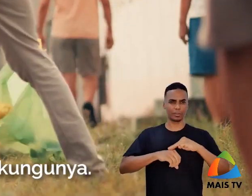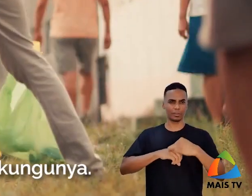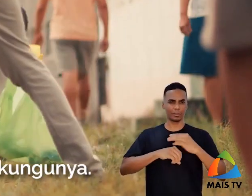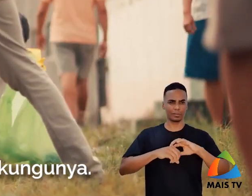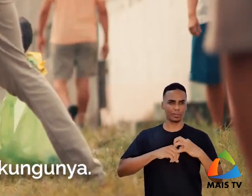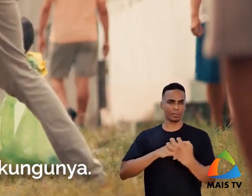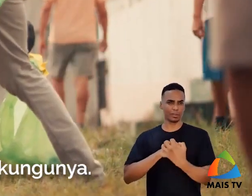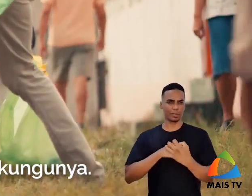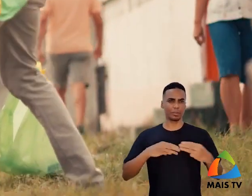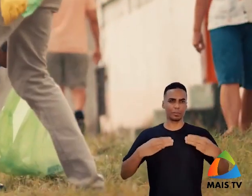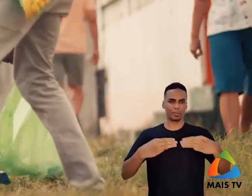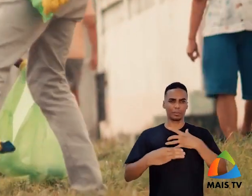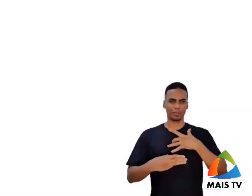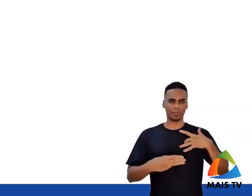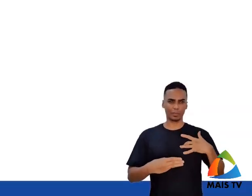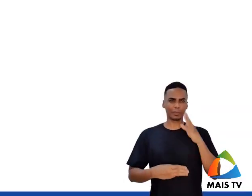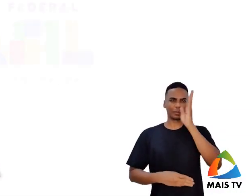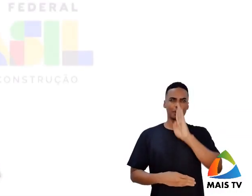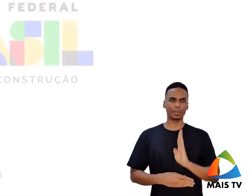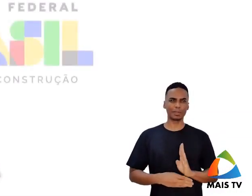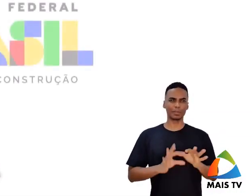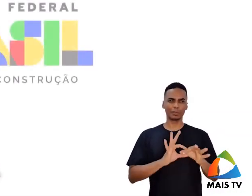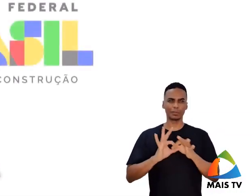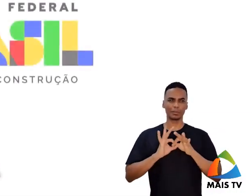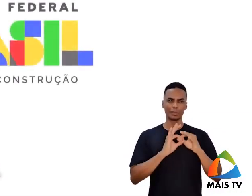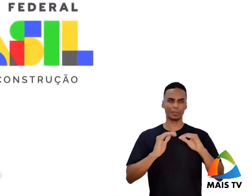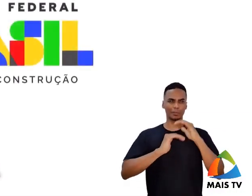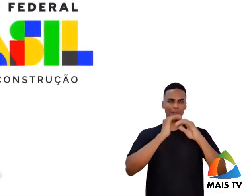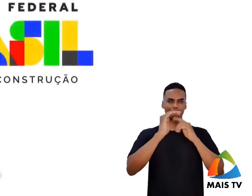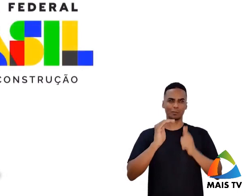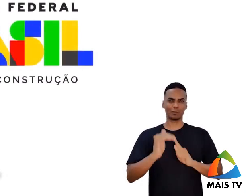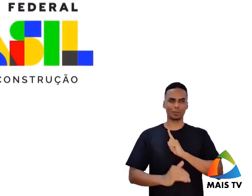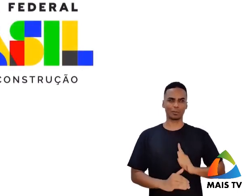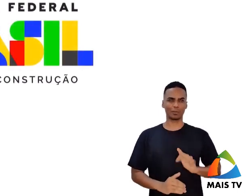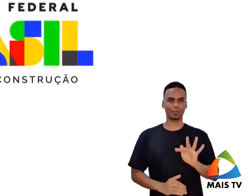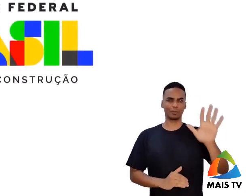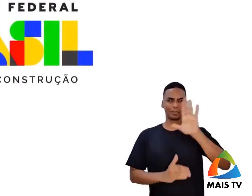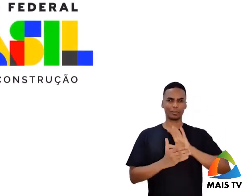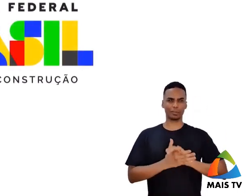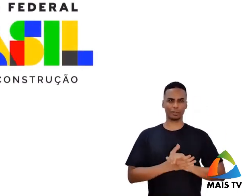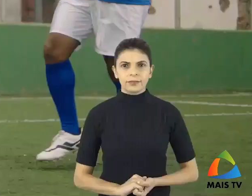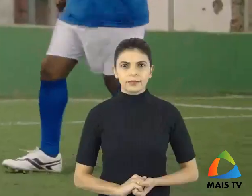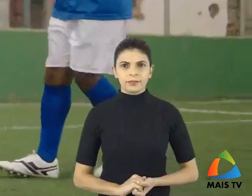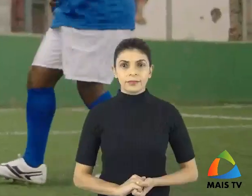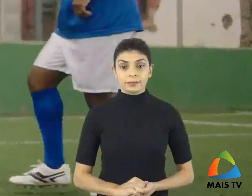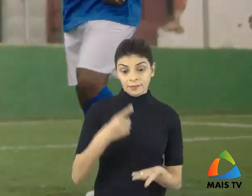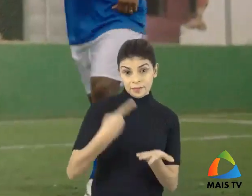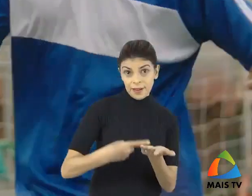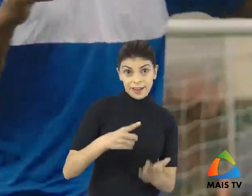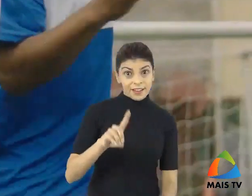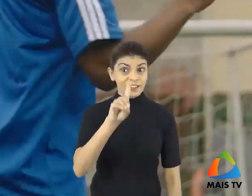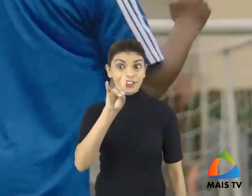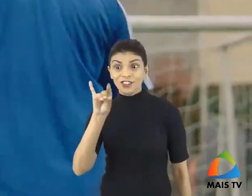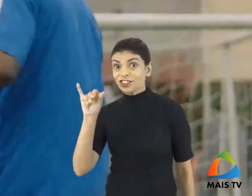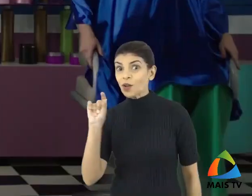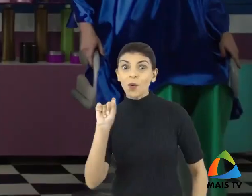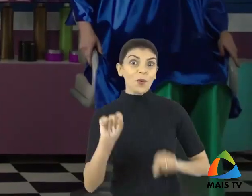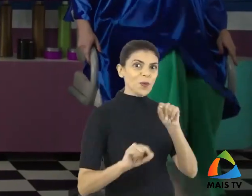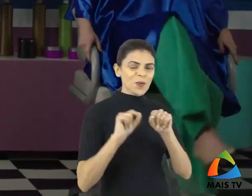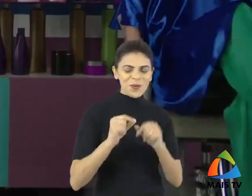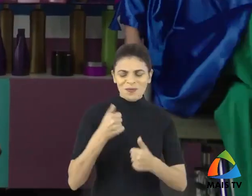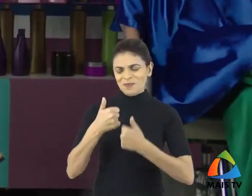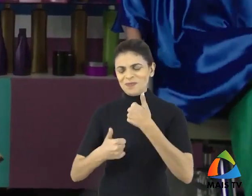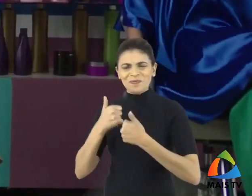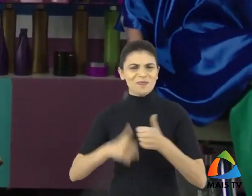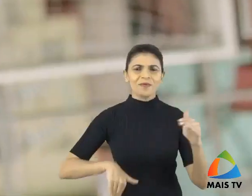dengue, zika e chikungunya. Ministério da Saúde. Brasil. União e Reconstrução. Governo Federal. Dia de futebol e dia